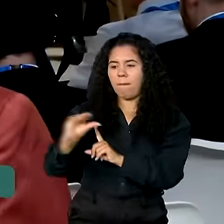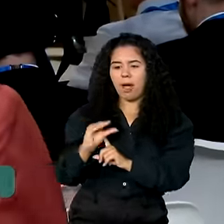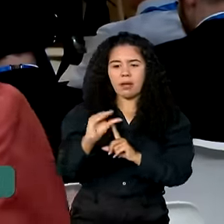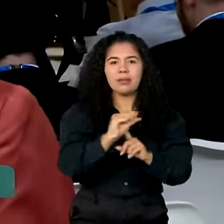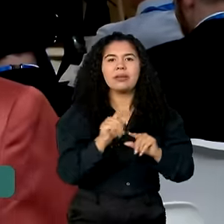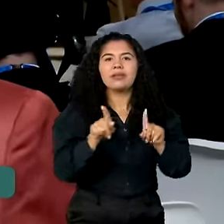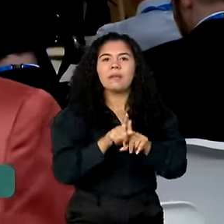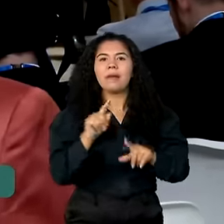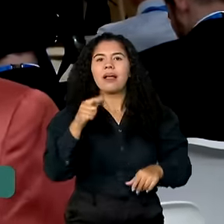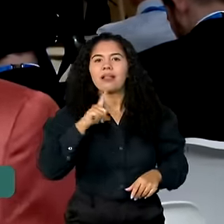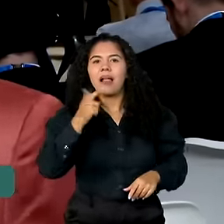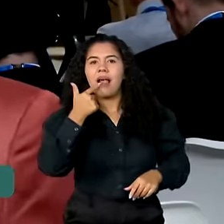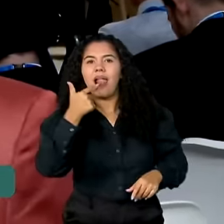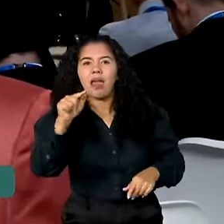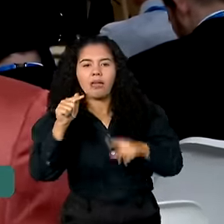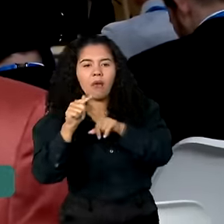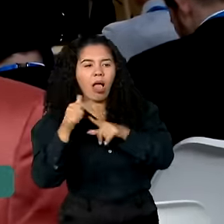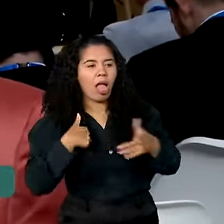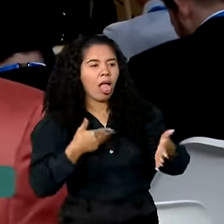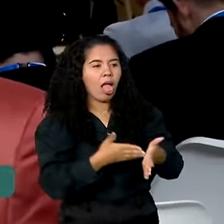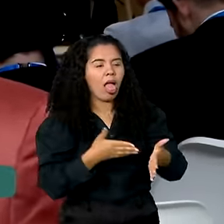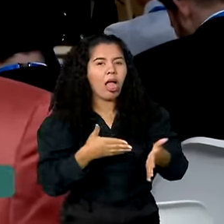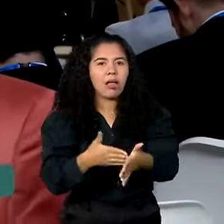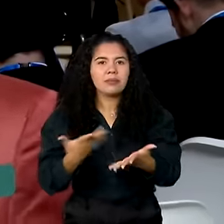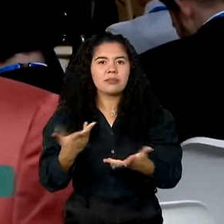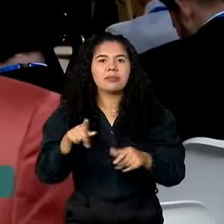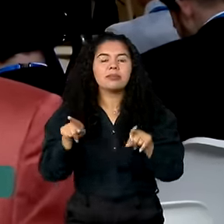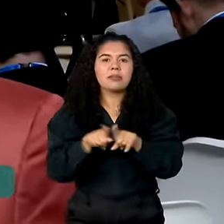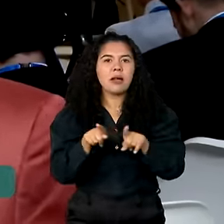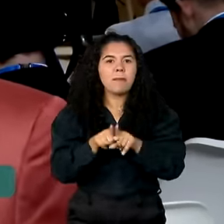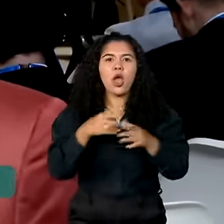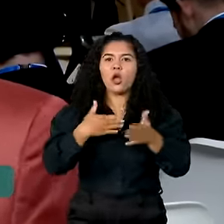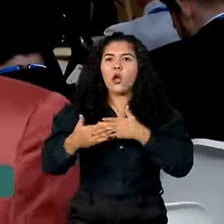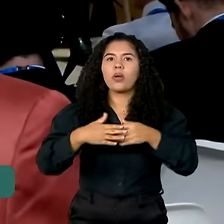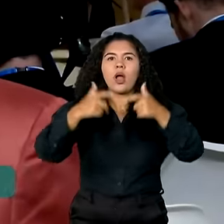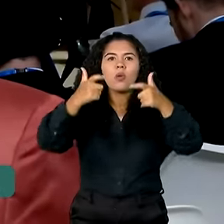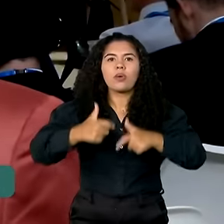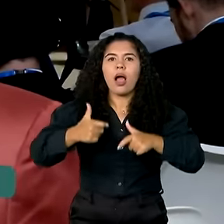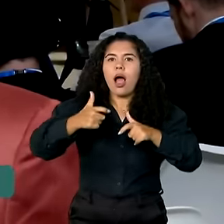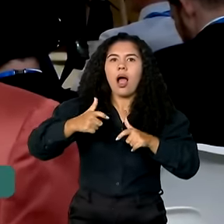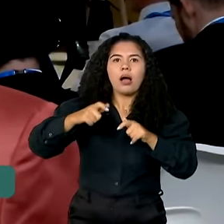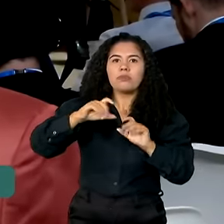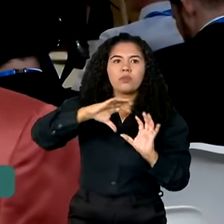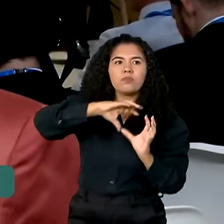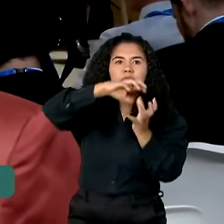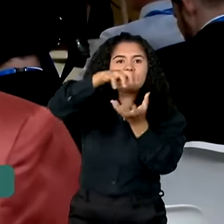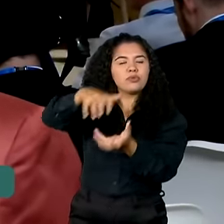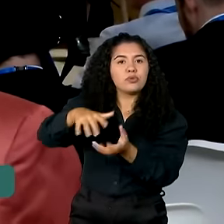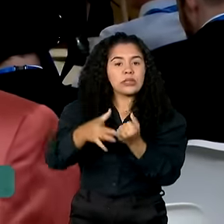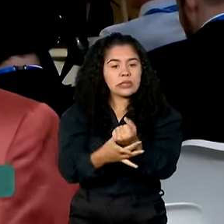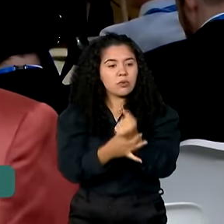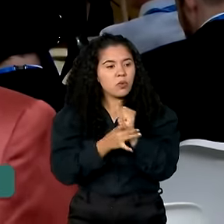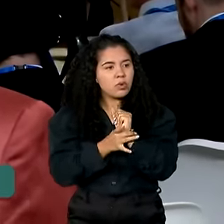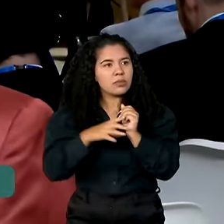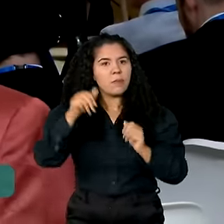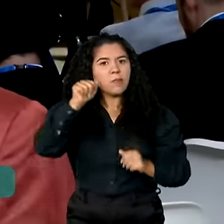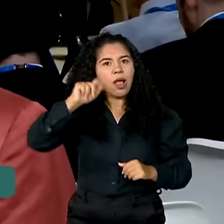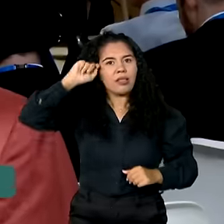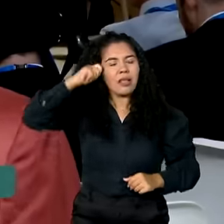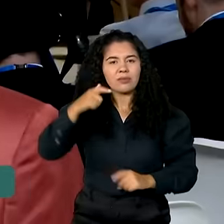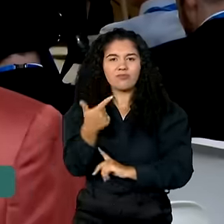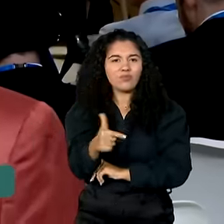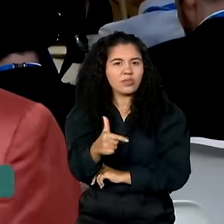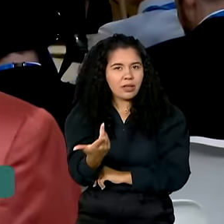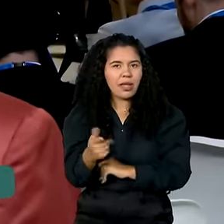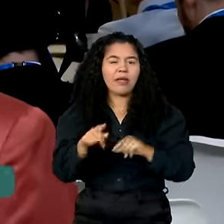a gente está em outro país, qualquer lugar do mundo não é um lugar seguro para mulheres negras, né? Eu sempre gosto de dizer isso. Então tem todas essas perspectivas, esses aspectos que